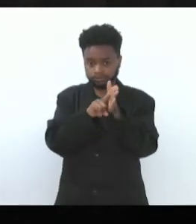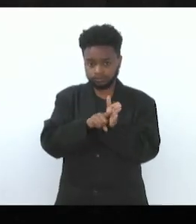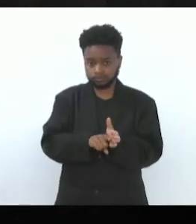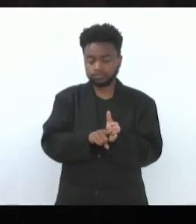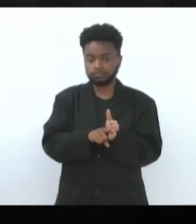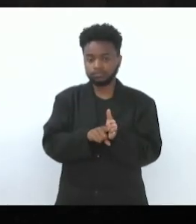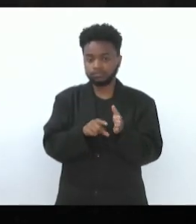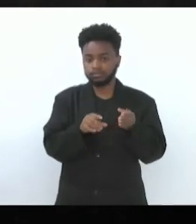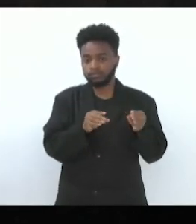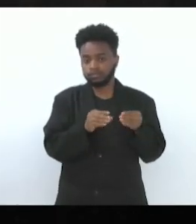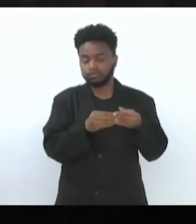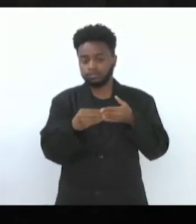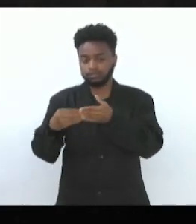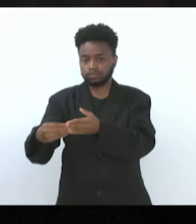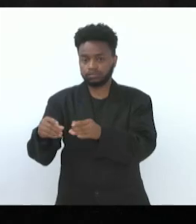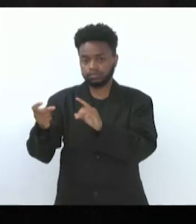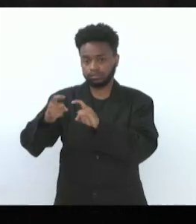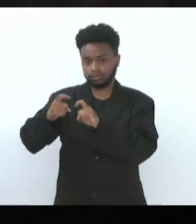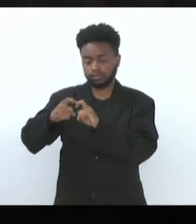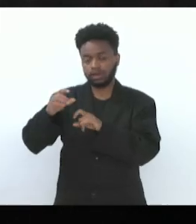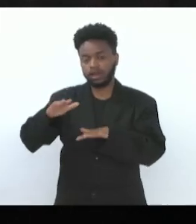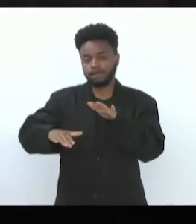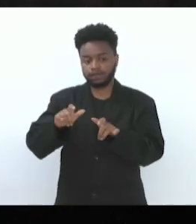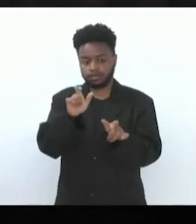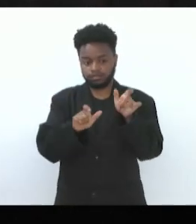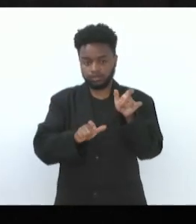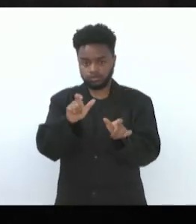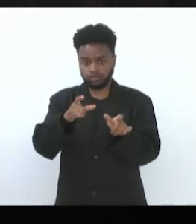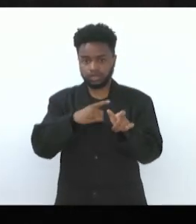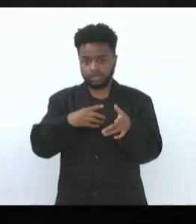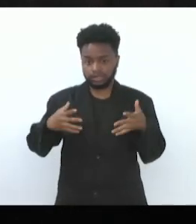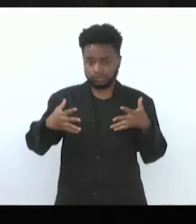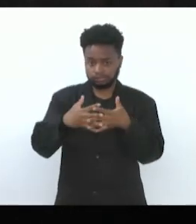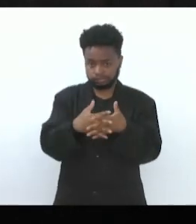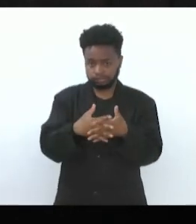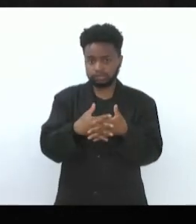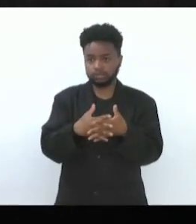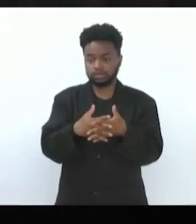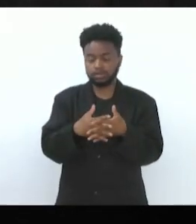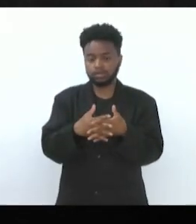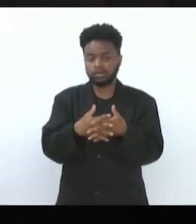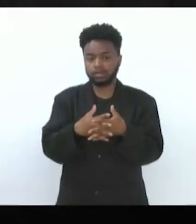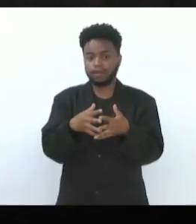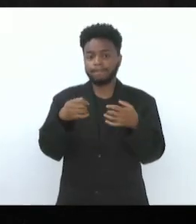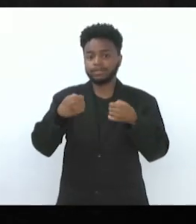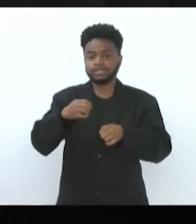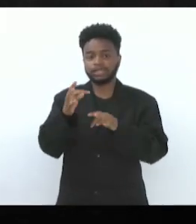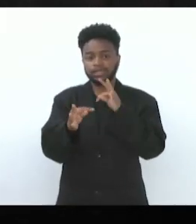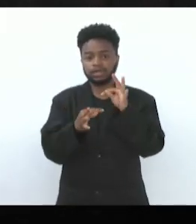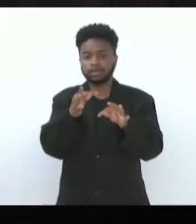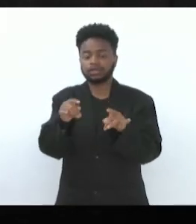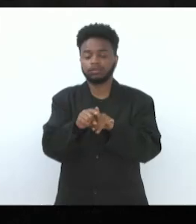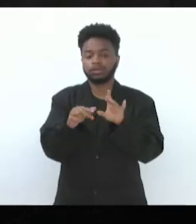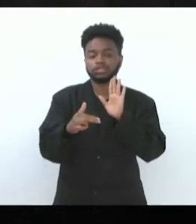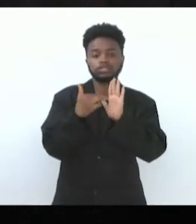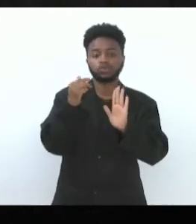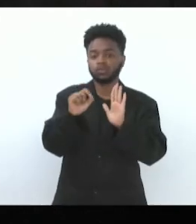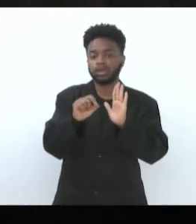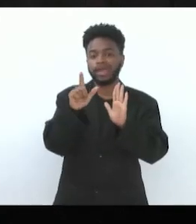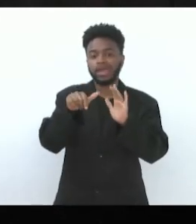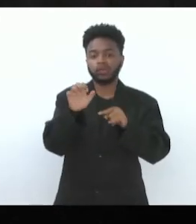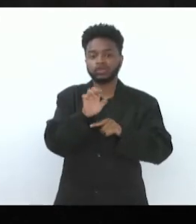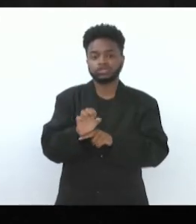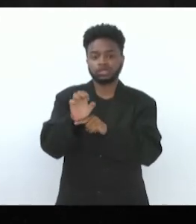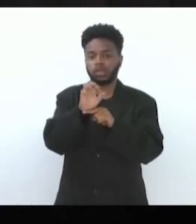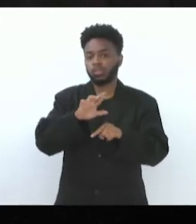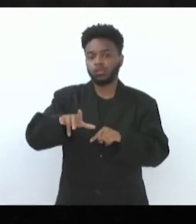encaminhamento, esse paciente, por muitas vezes, quando é de alta complexidade, quem tem que tratar e tem que fazer a cirurgia é o Estado, não